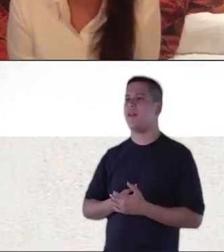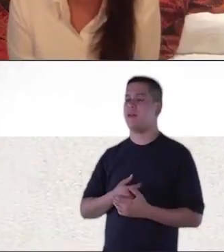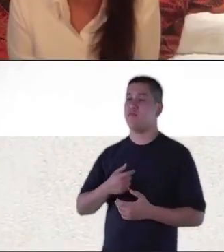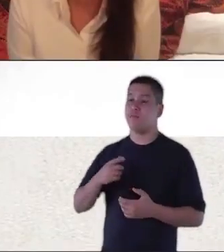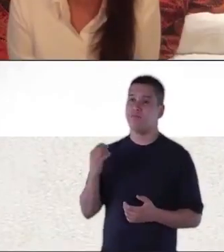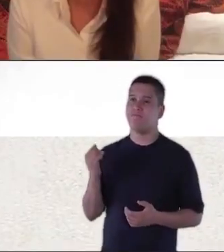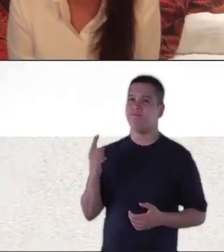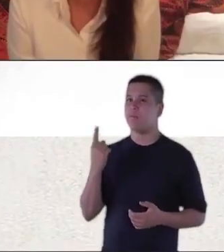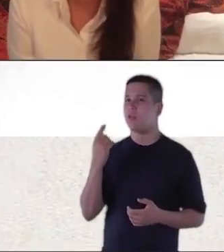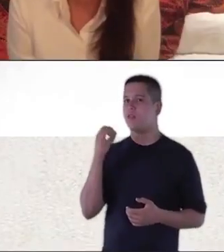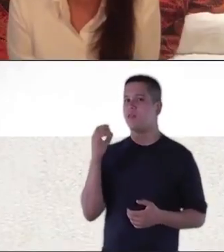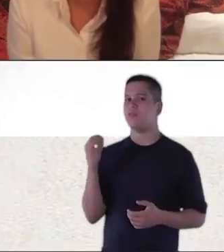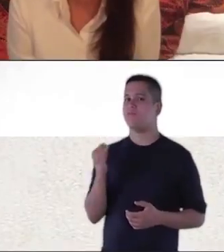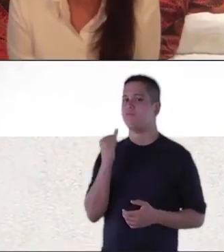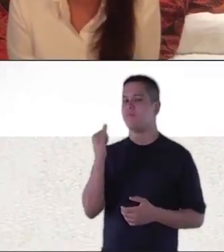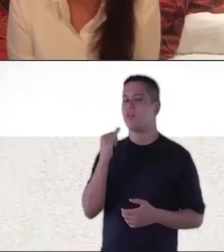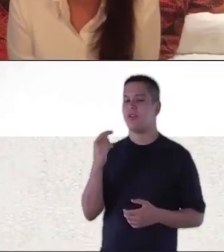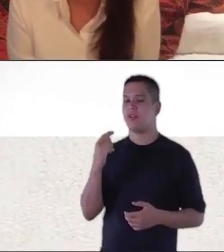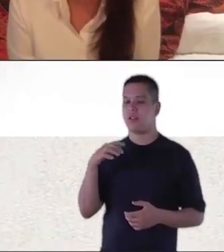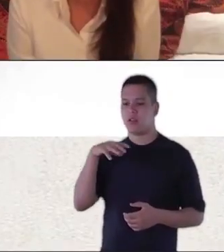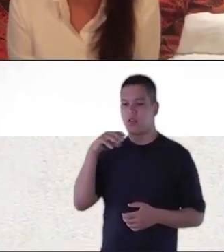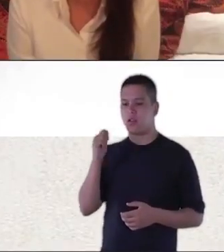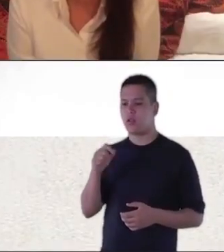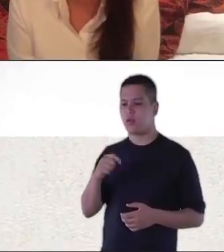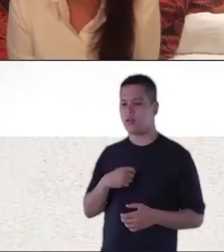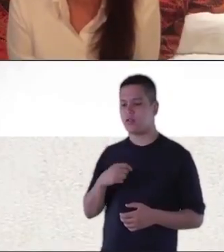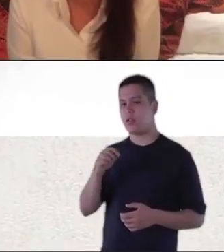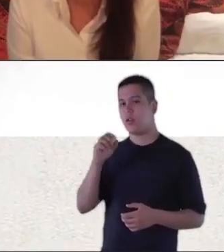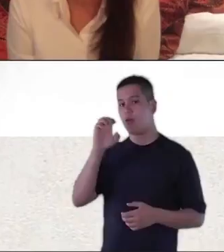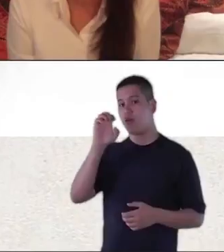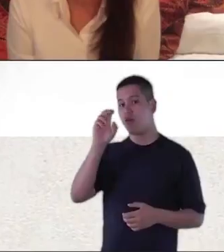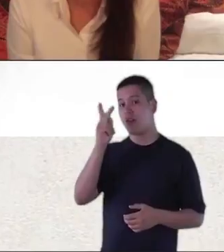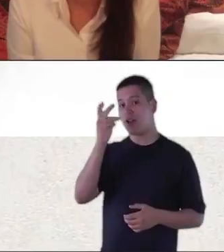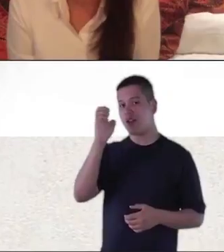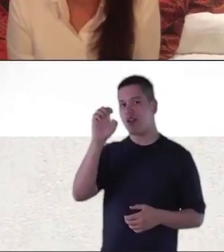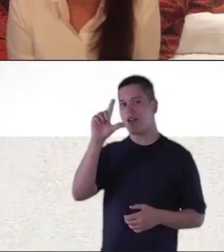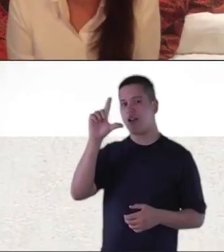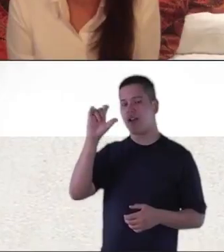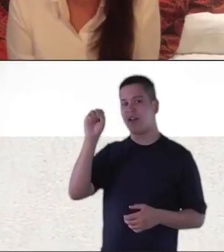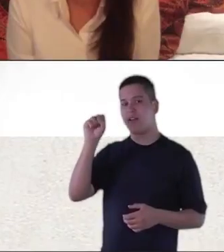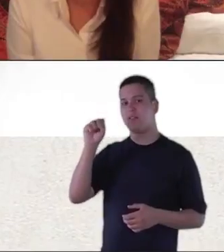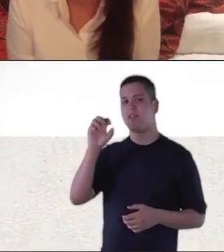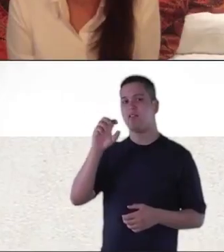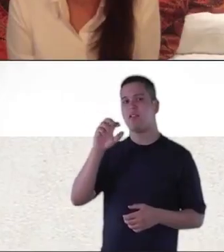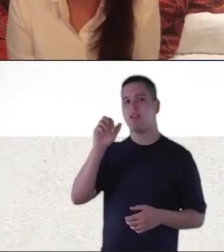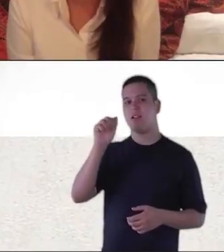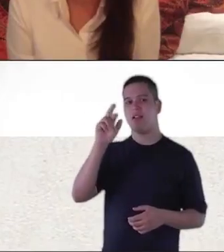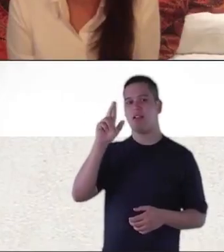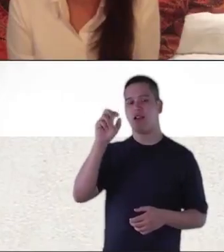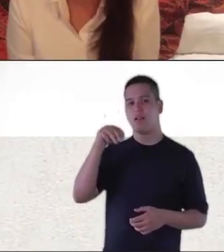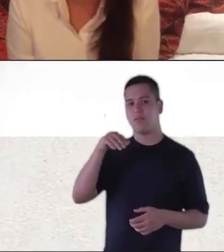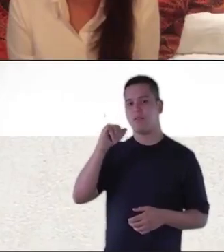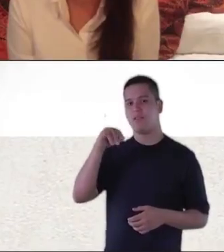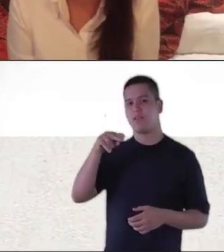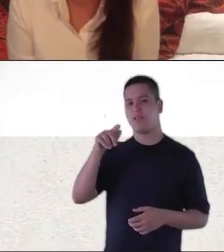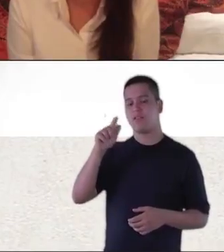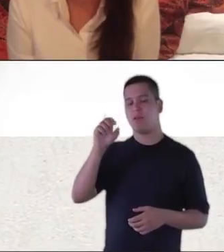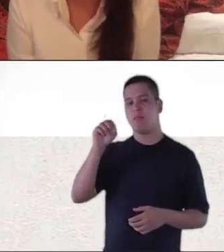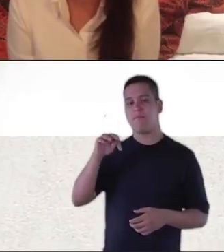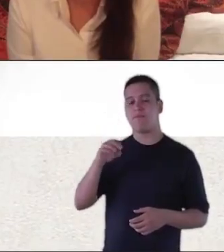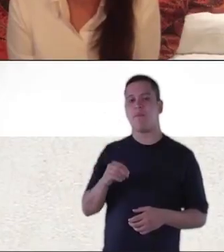eu acho, na questão dos diálogos é o Ernest Hemingway, né? O Jardim do Éden, que eu levei lá na praia, né? A primeira vez que a gente